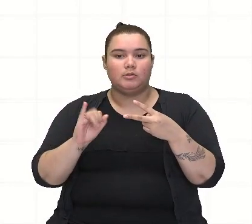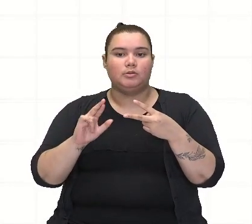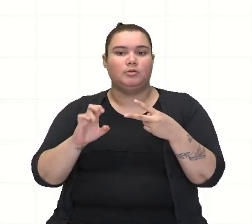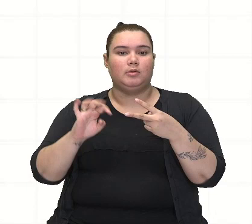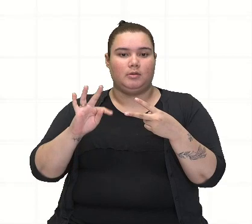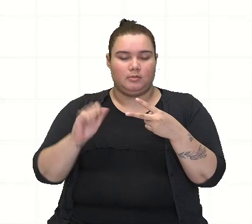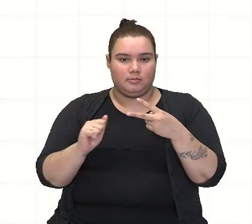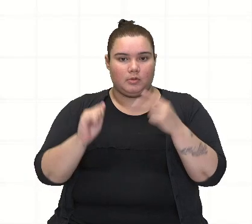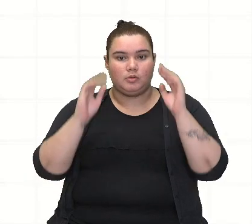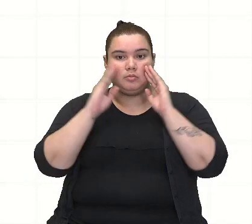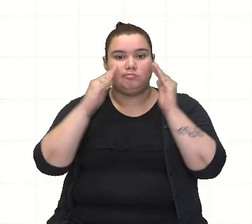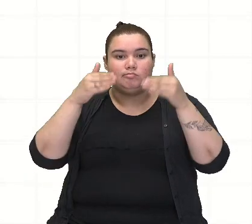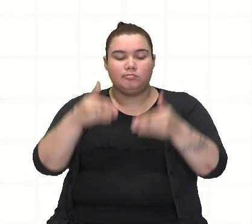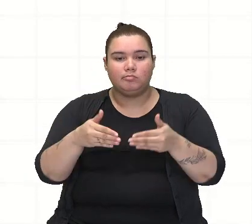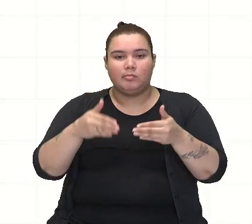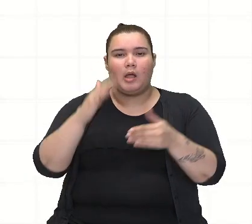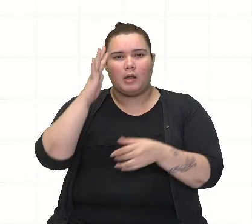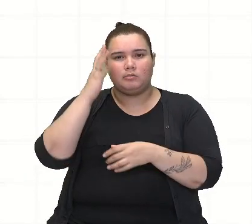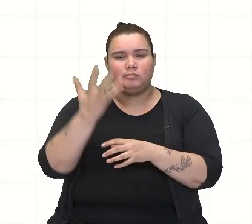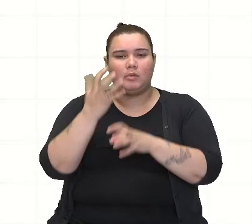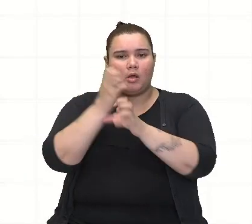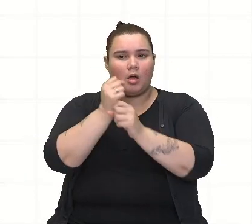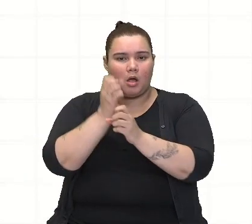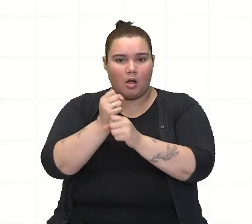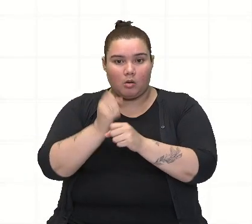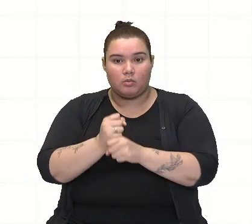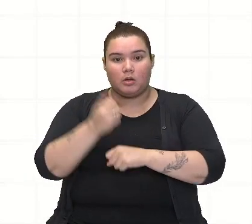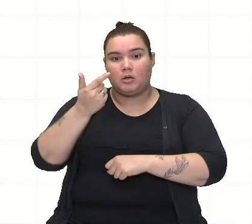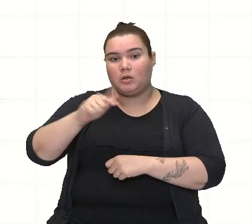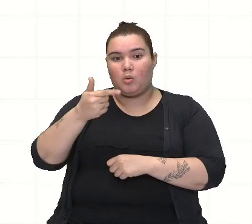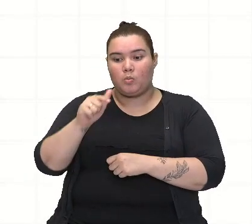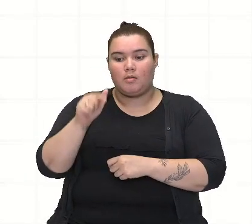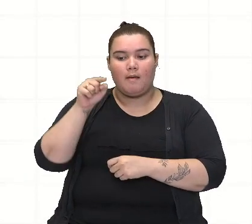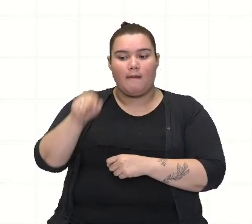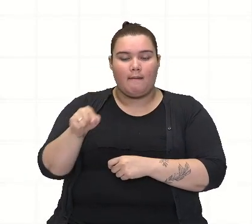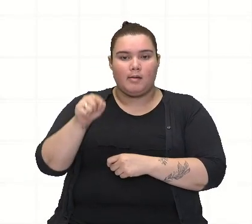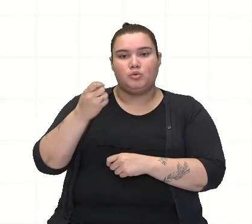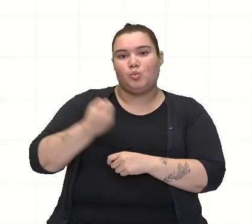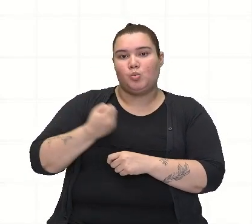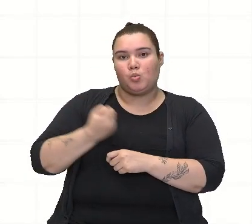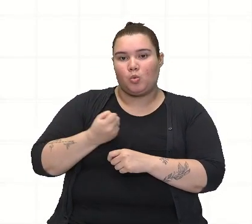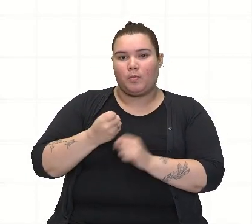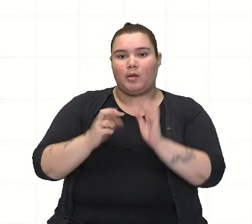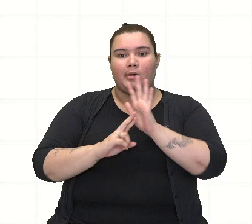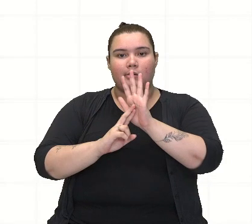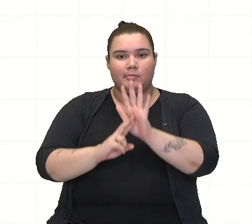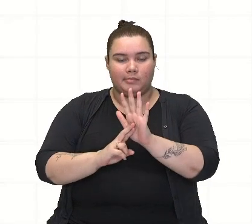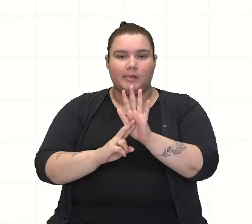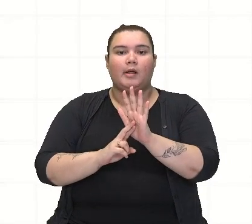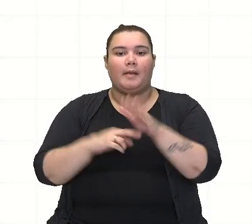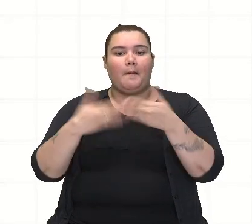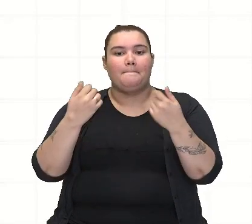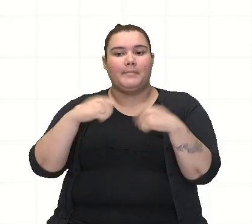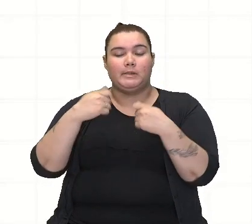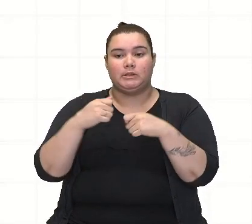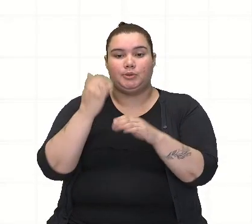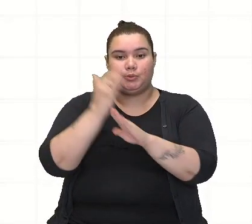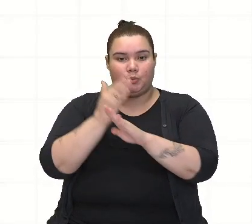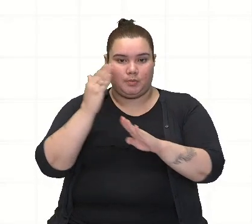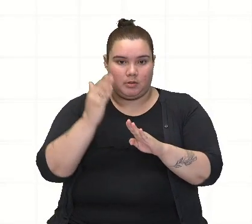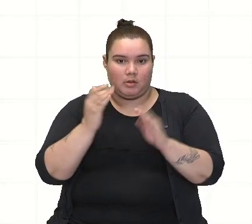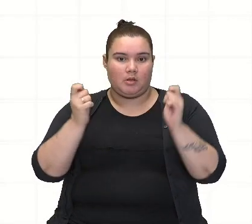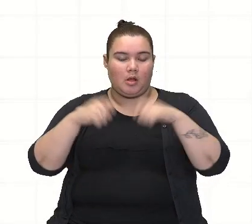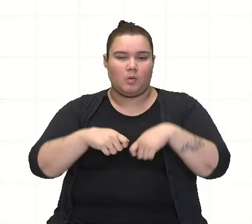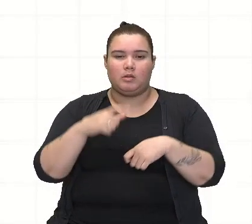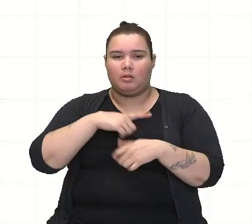para exercícios em que não houver uma das medidas da proporção e é necessário encontrá-la. Isso pode ser feito